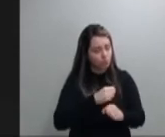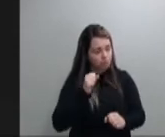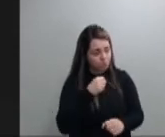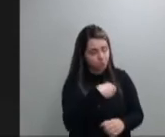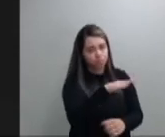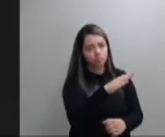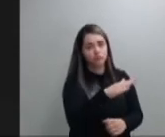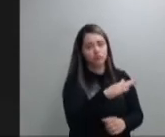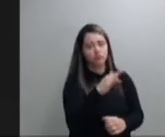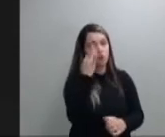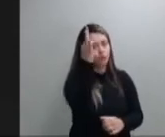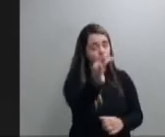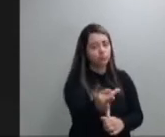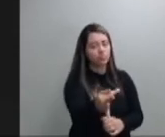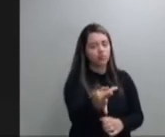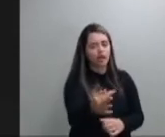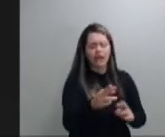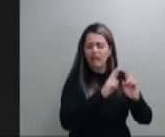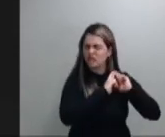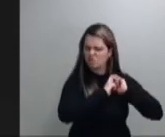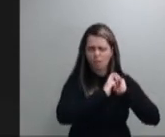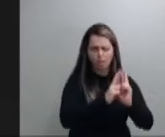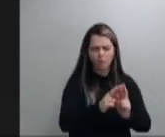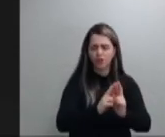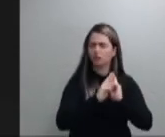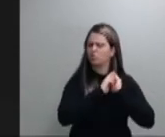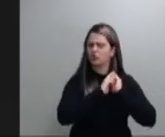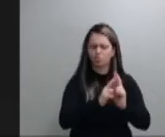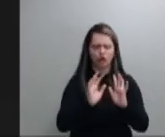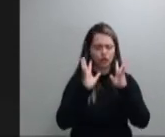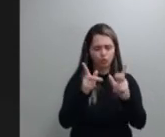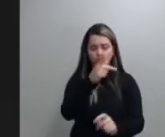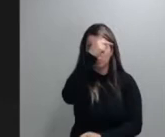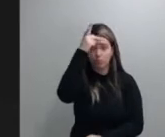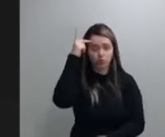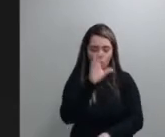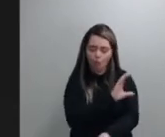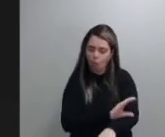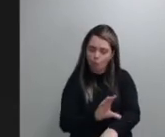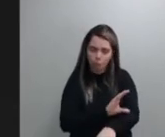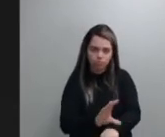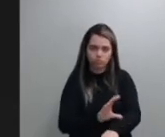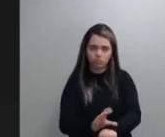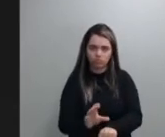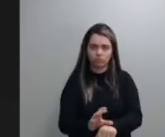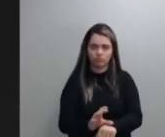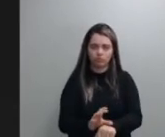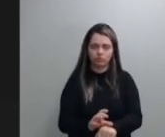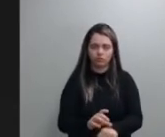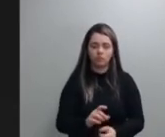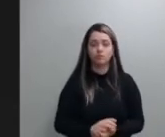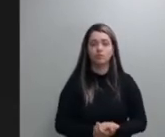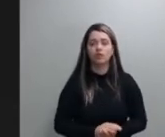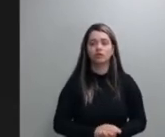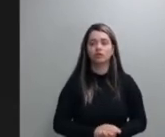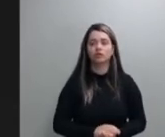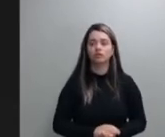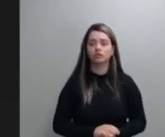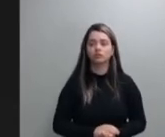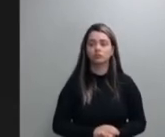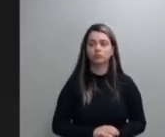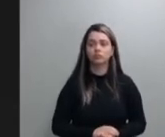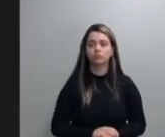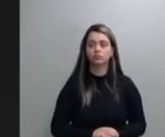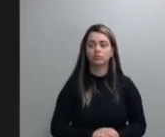o respeito, todo o respeito devido, numa postura flagrantemente oportunista e o uso do vernáculo é